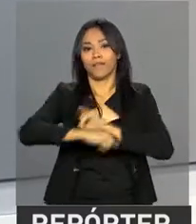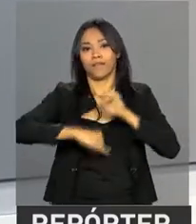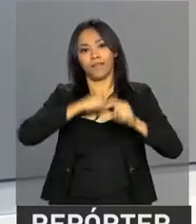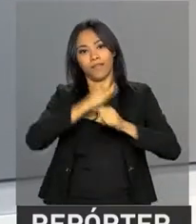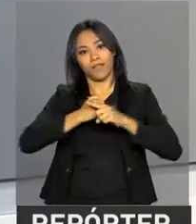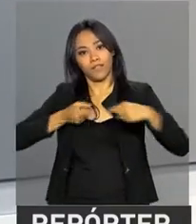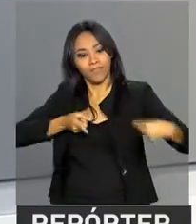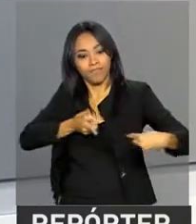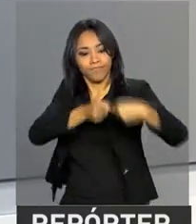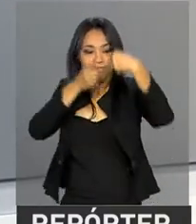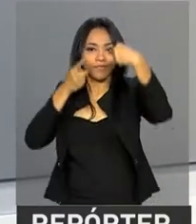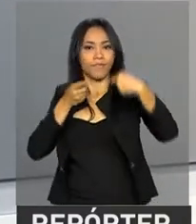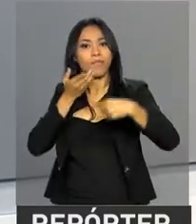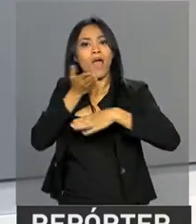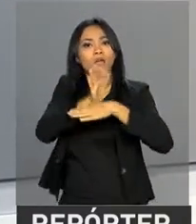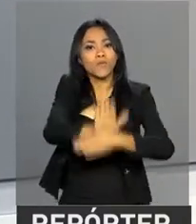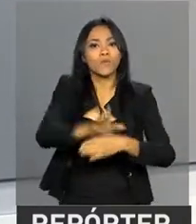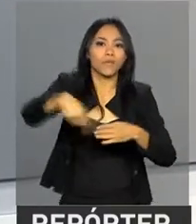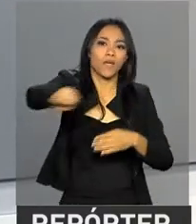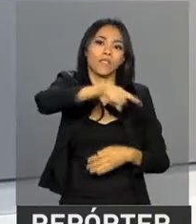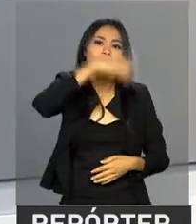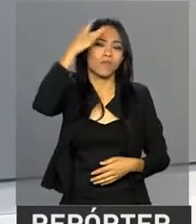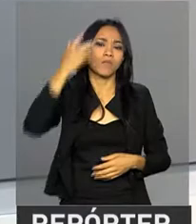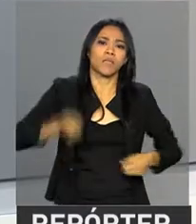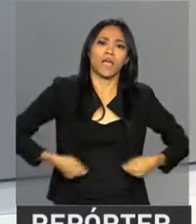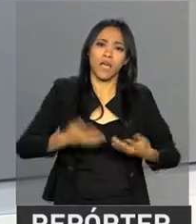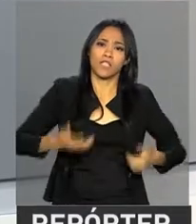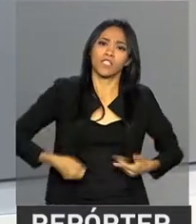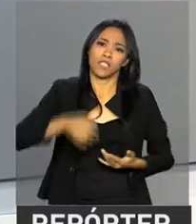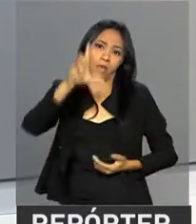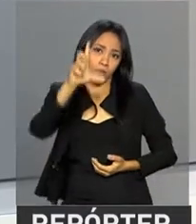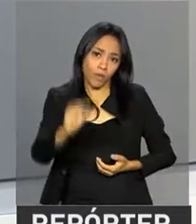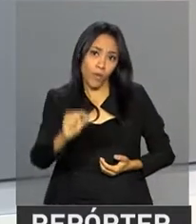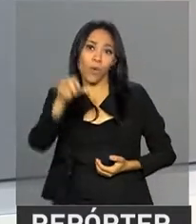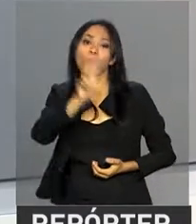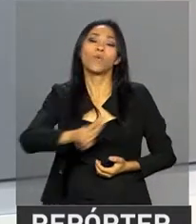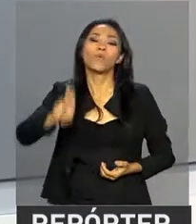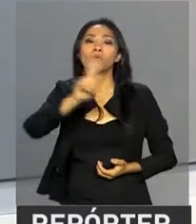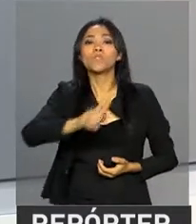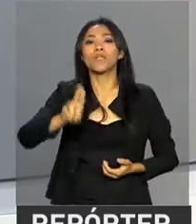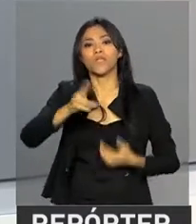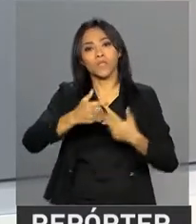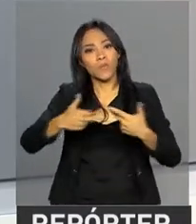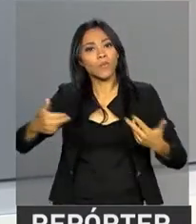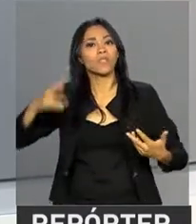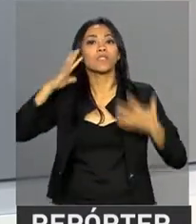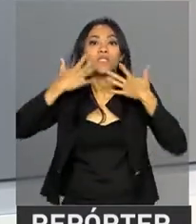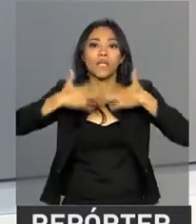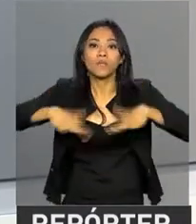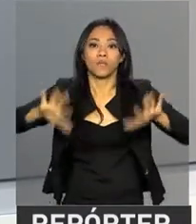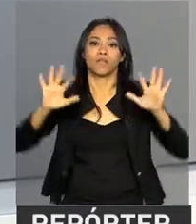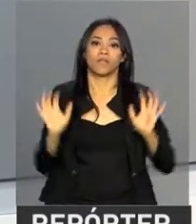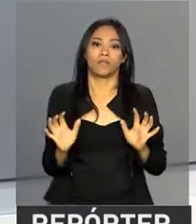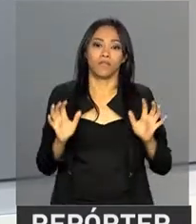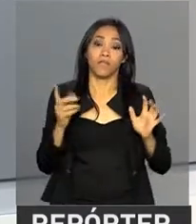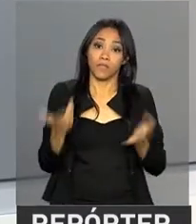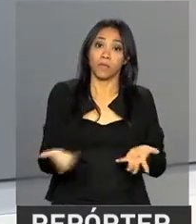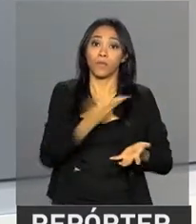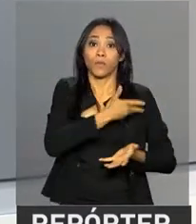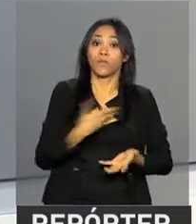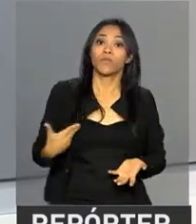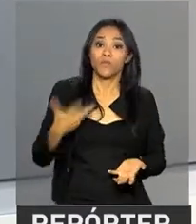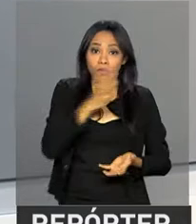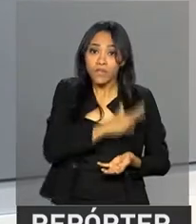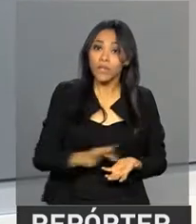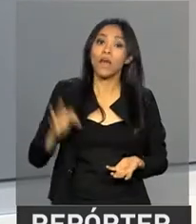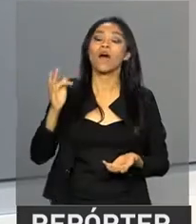pretende ajudar o consumidor a gastar menos usar melhor os recursos naturais e não naturais o governo federal apresentou um plano nacional de internet